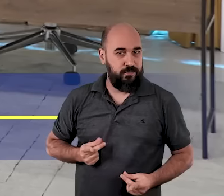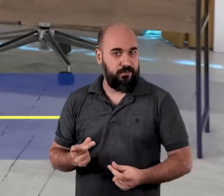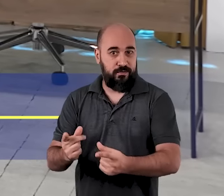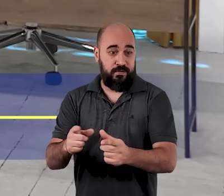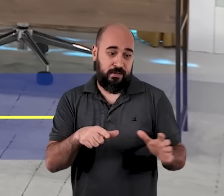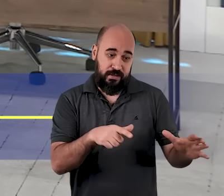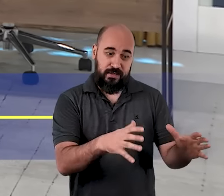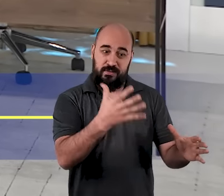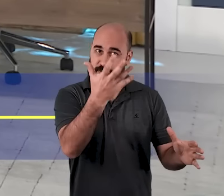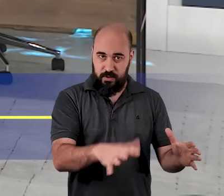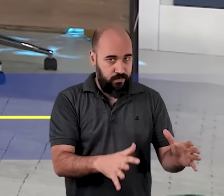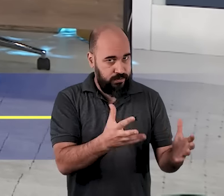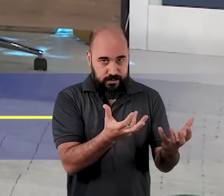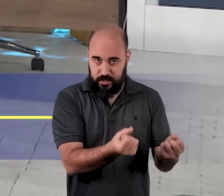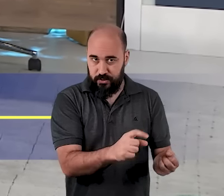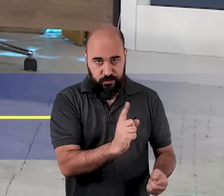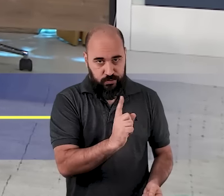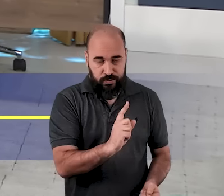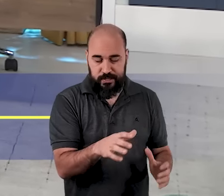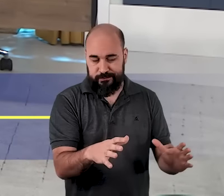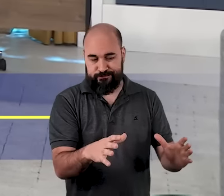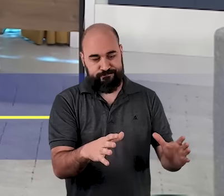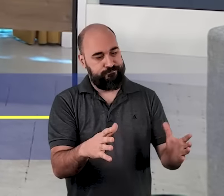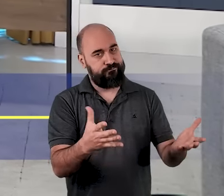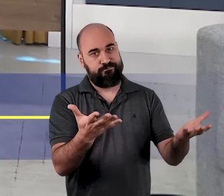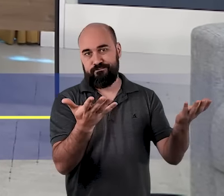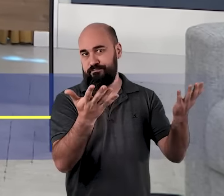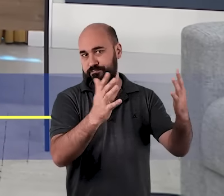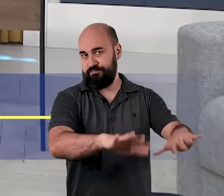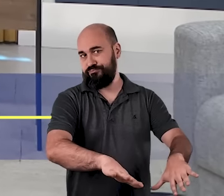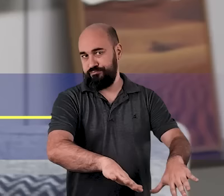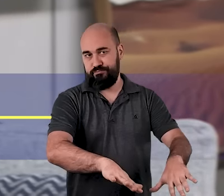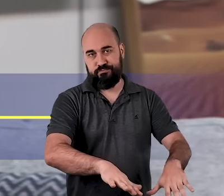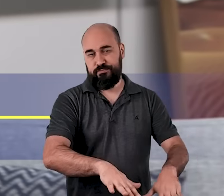rejeitaram a graça de Deus estão irremediavelmente perdidos.